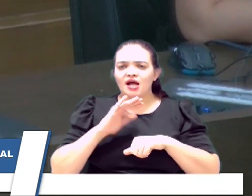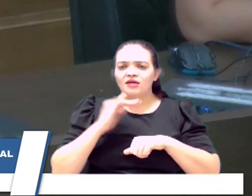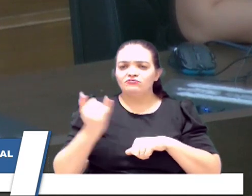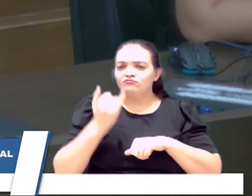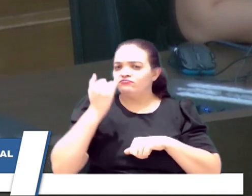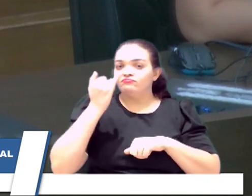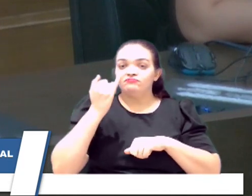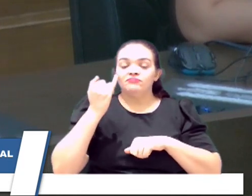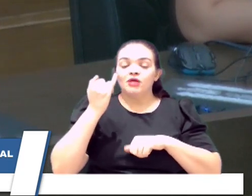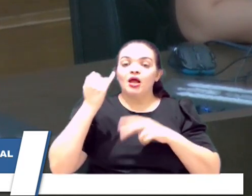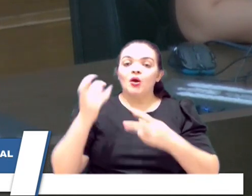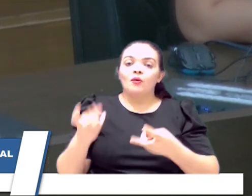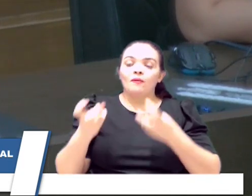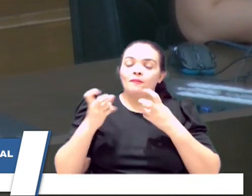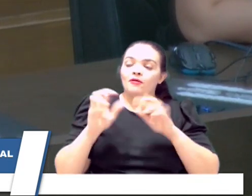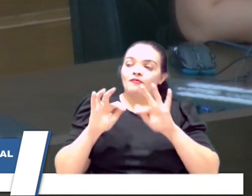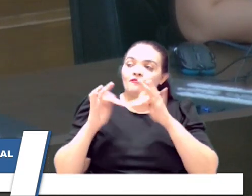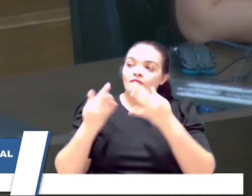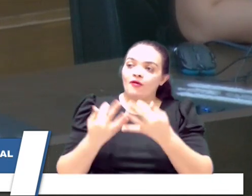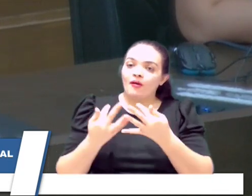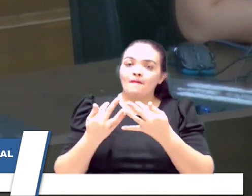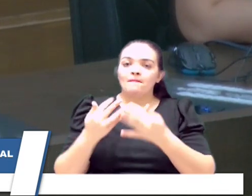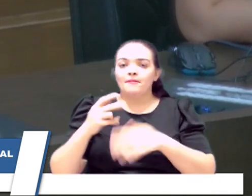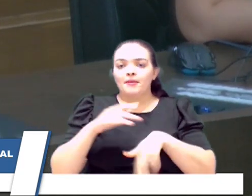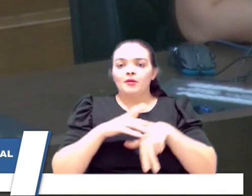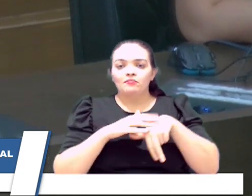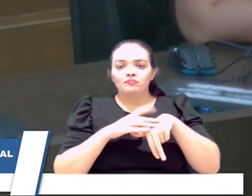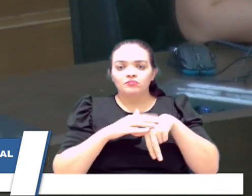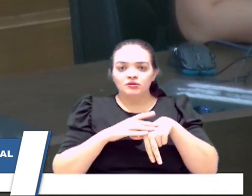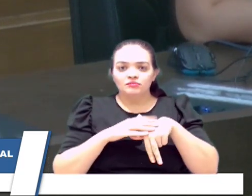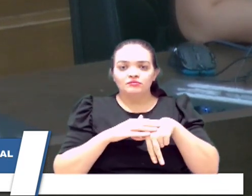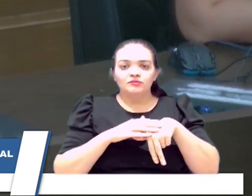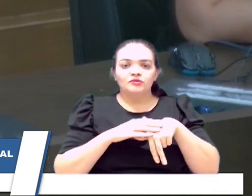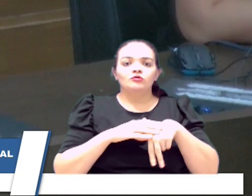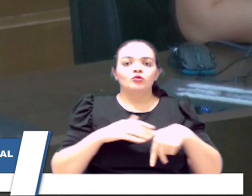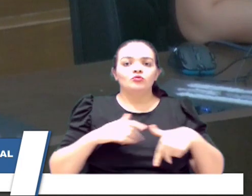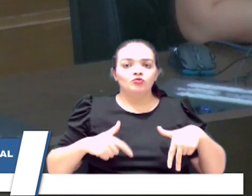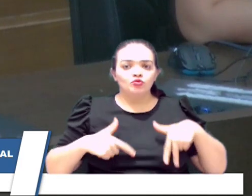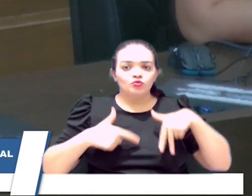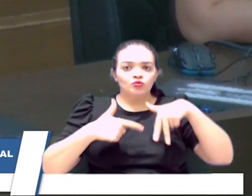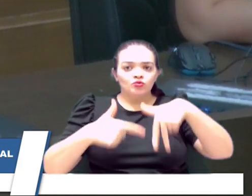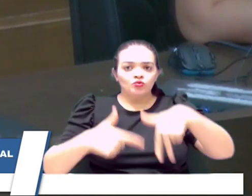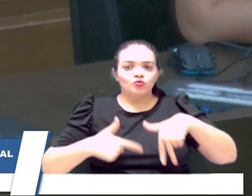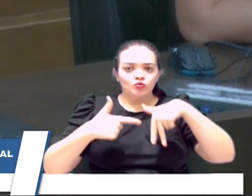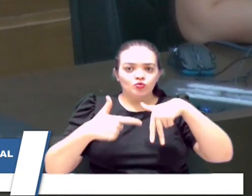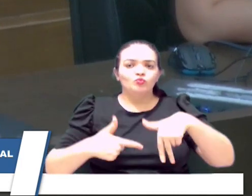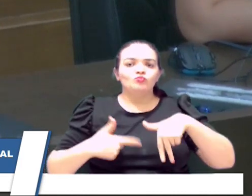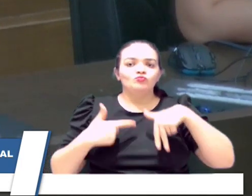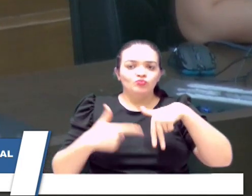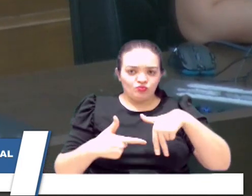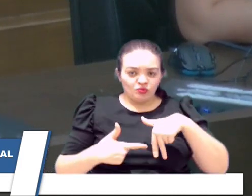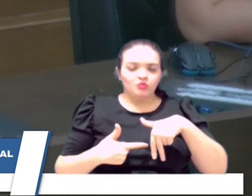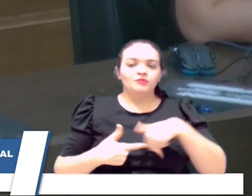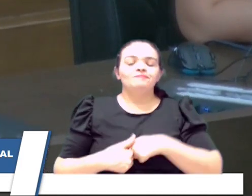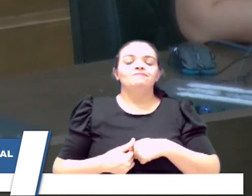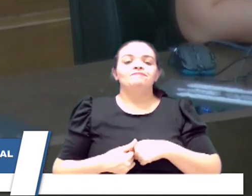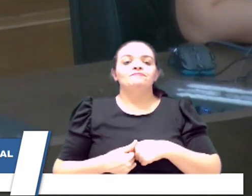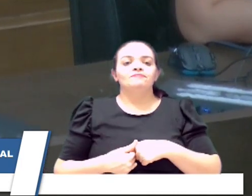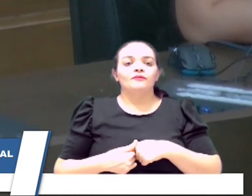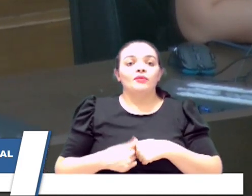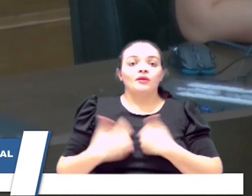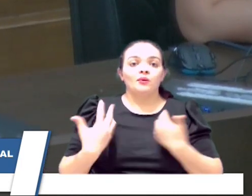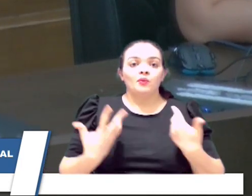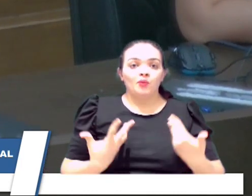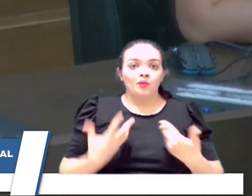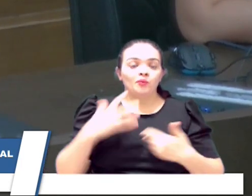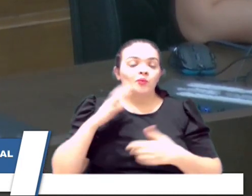ver familiares, ver pacientes e ver ativistas de uma causa tão nobre. De forma que, o que